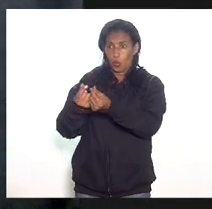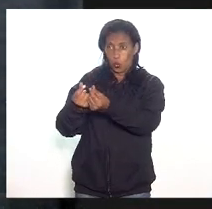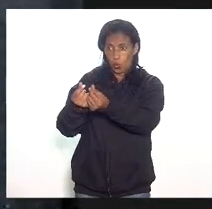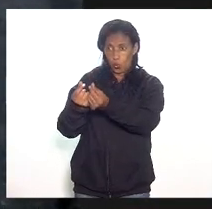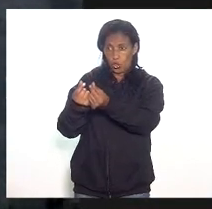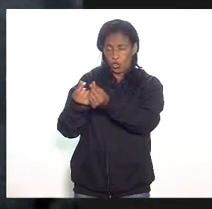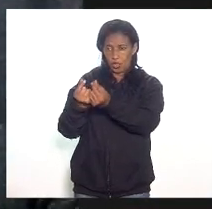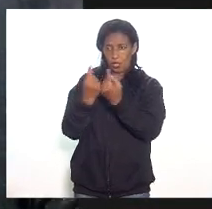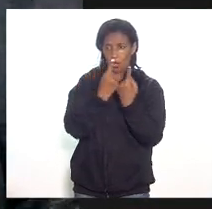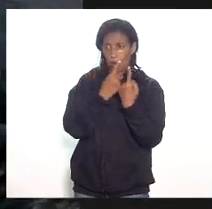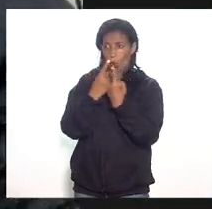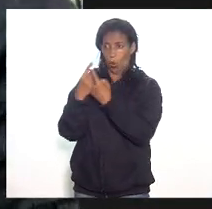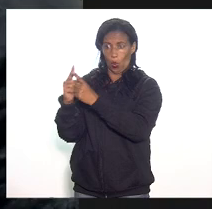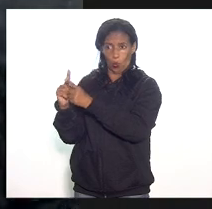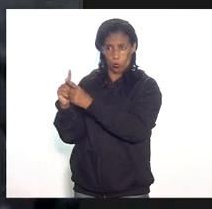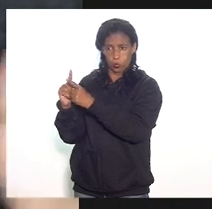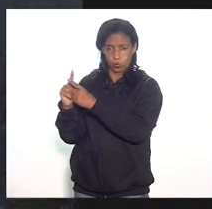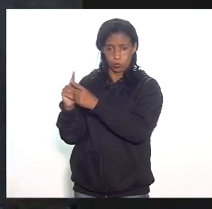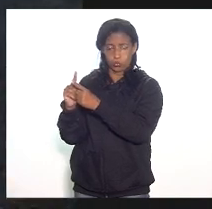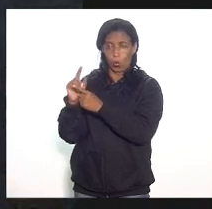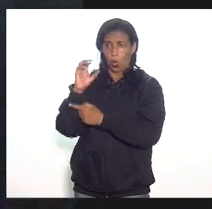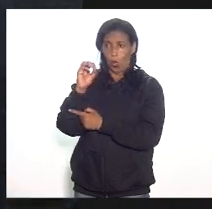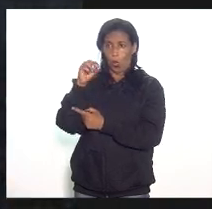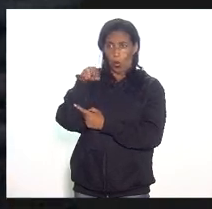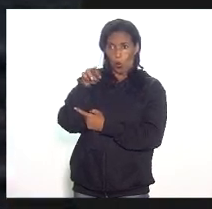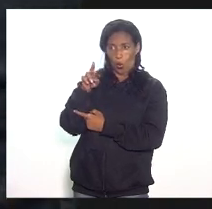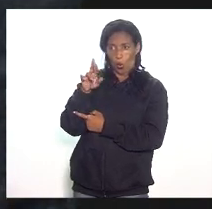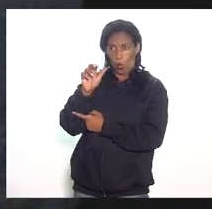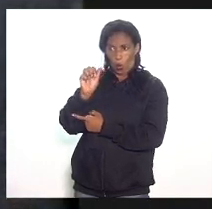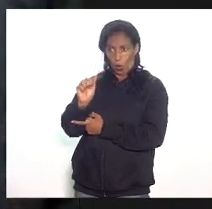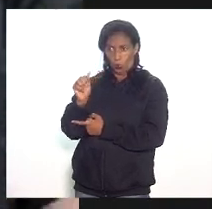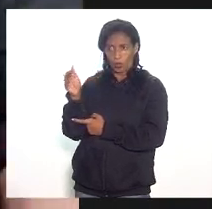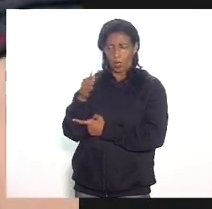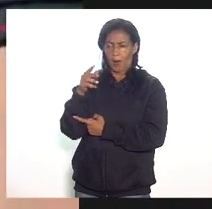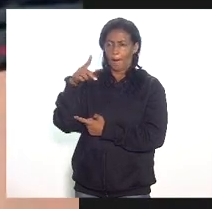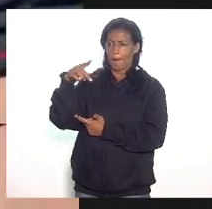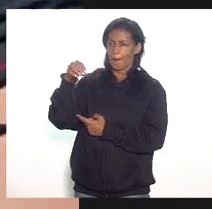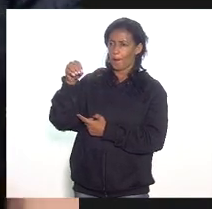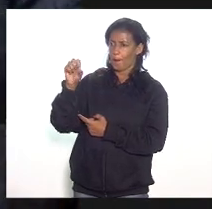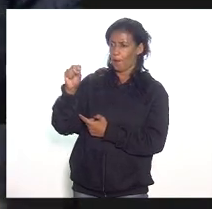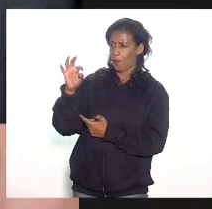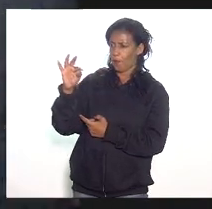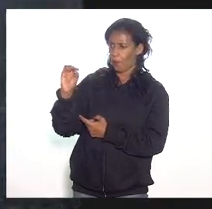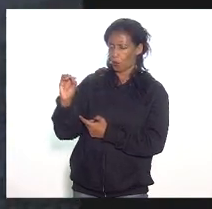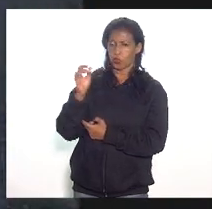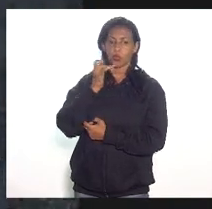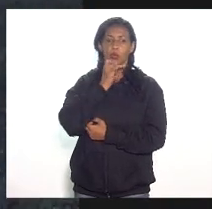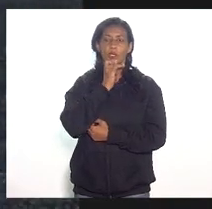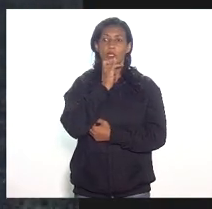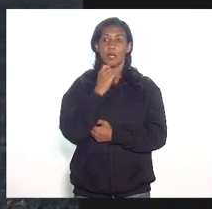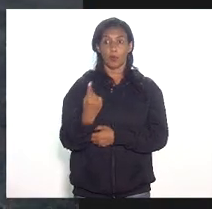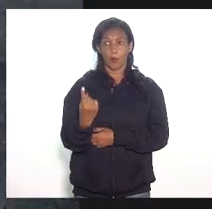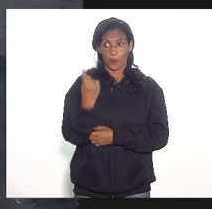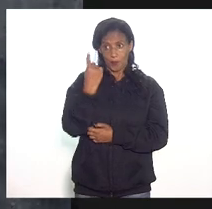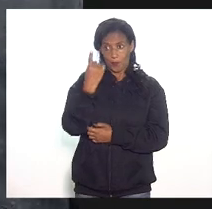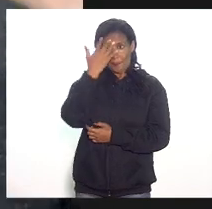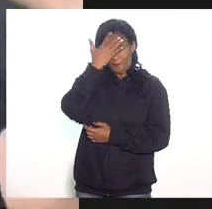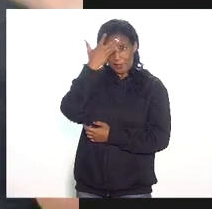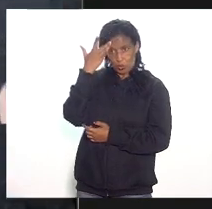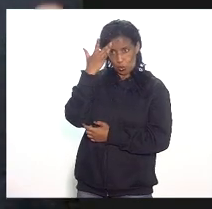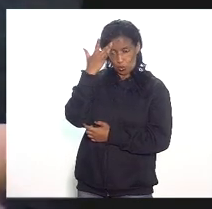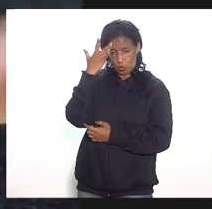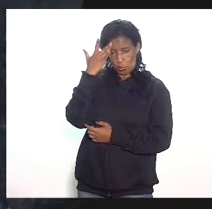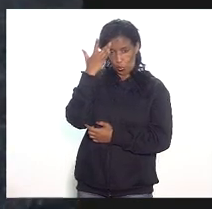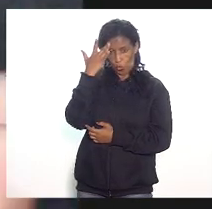contraposto. O pedido contraposto, para quem não sabe, é aquele pedido que o réu, em sede de juizado especial, ou seja,